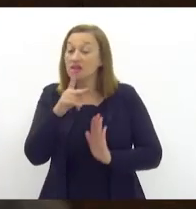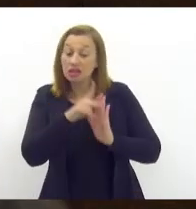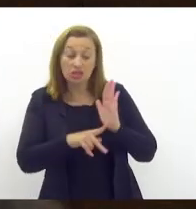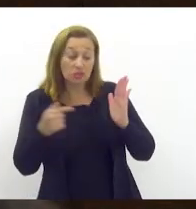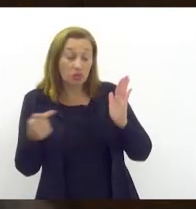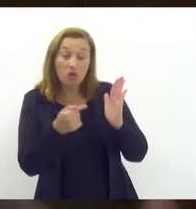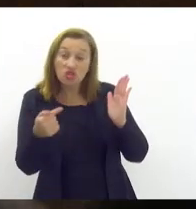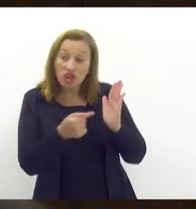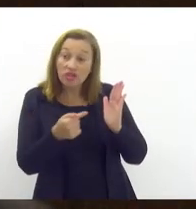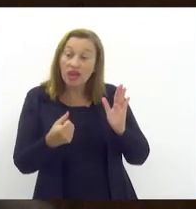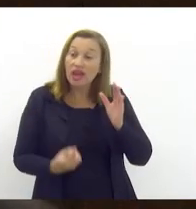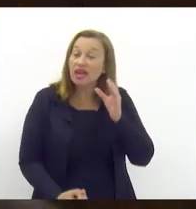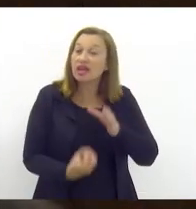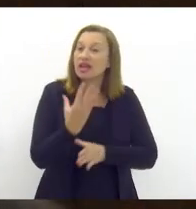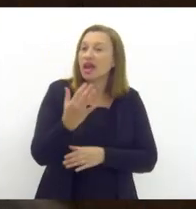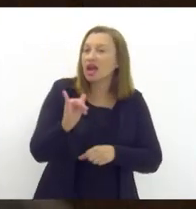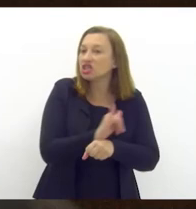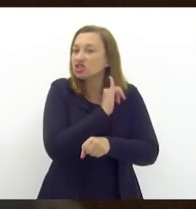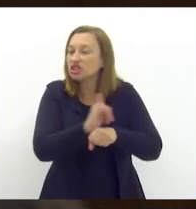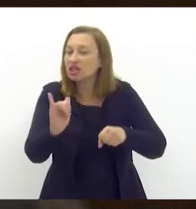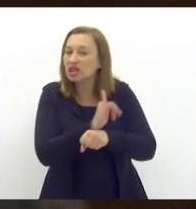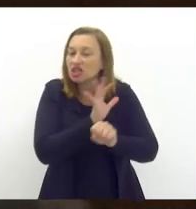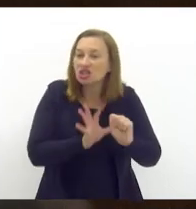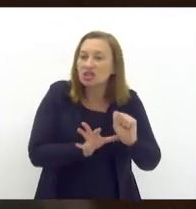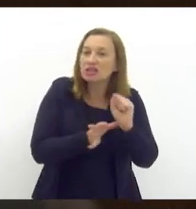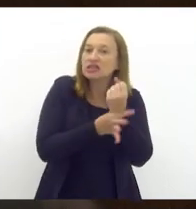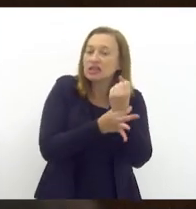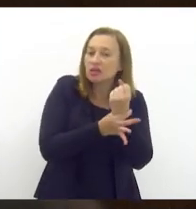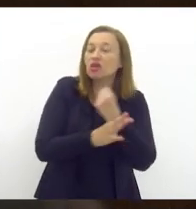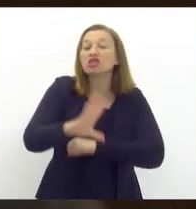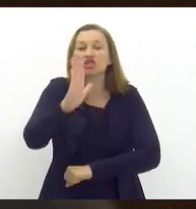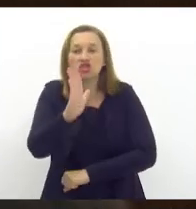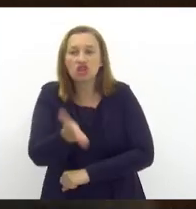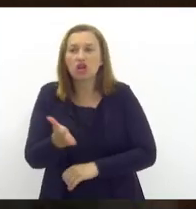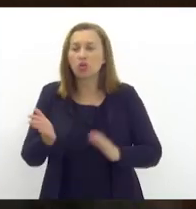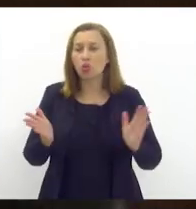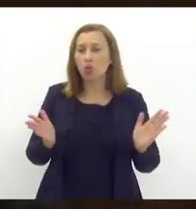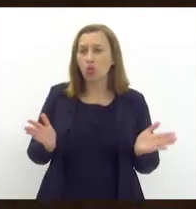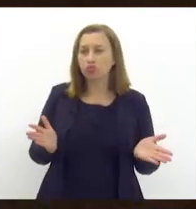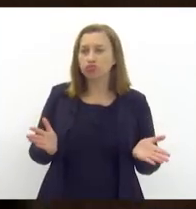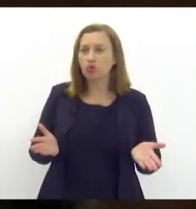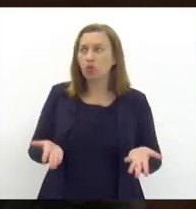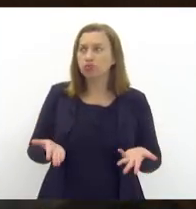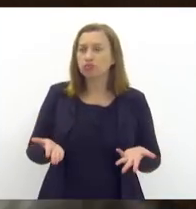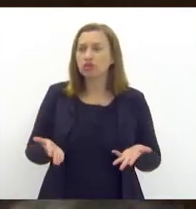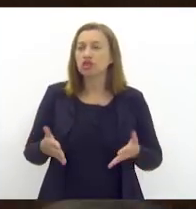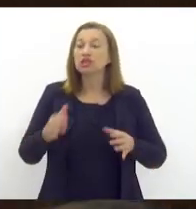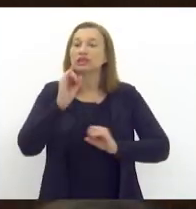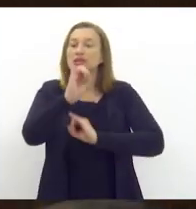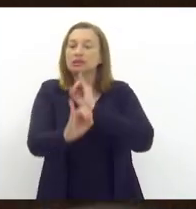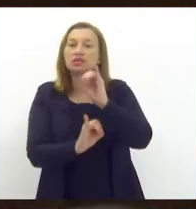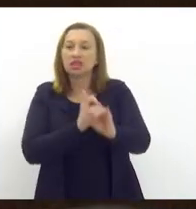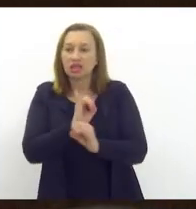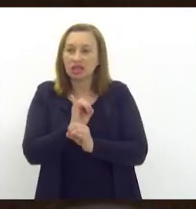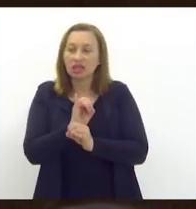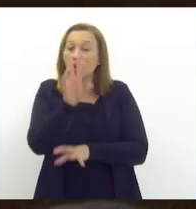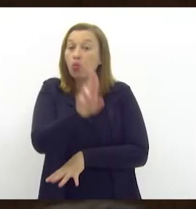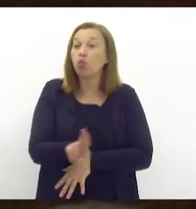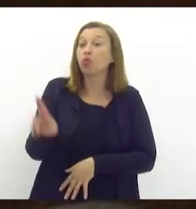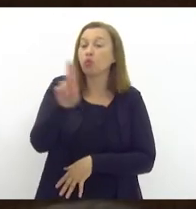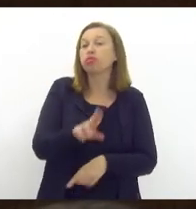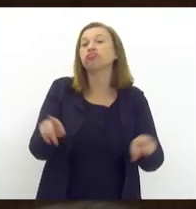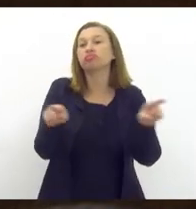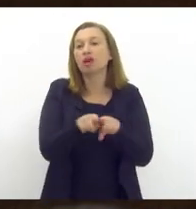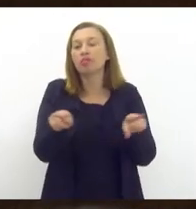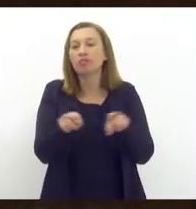projeto é criar mecanismos de segurança, já que hoje o território da internet é utilizado